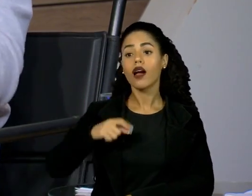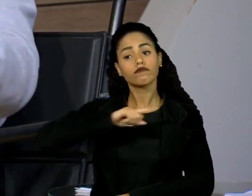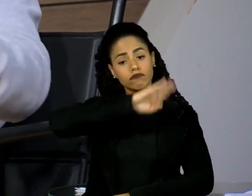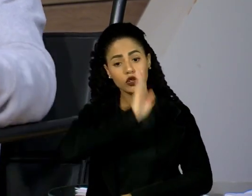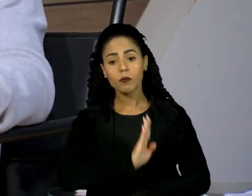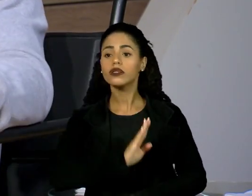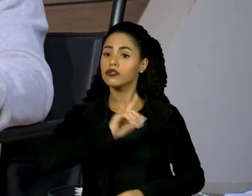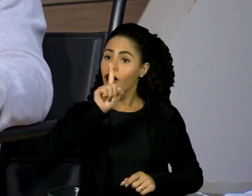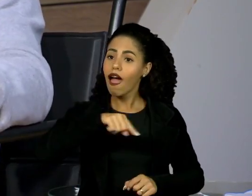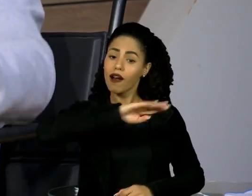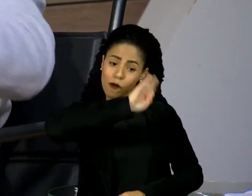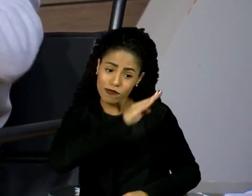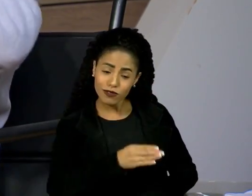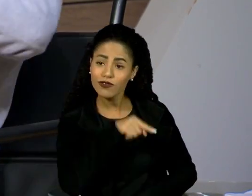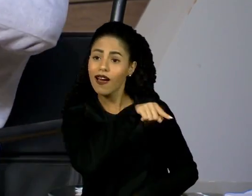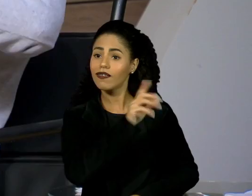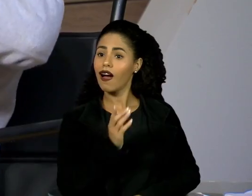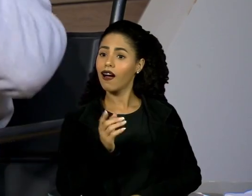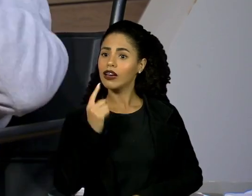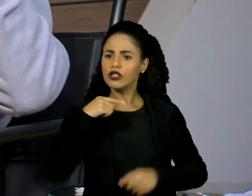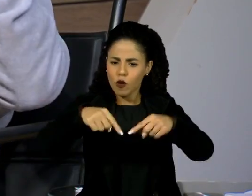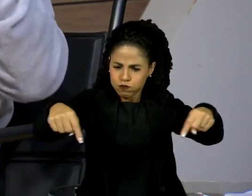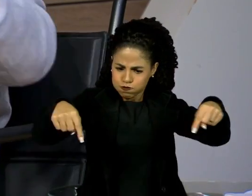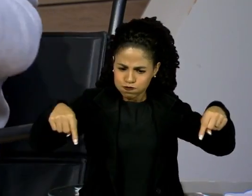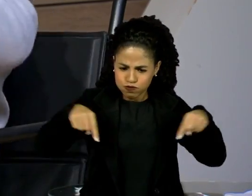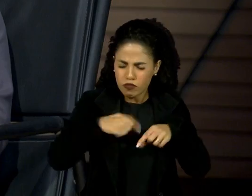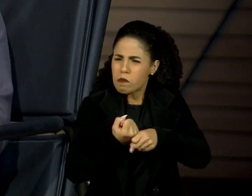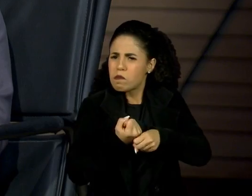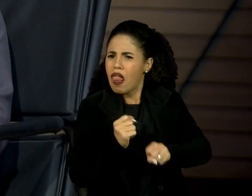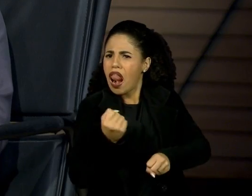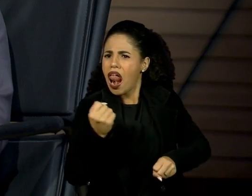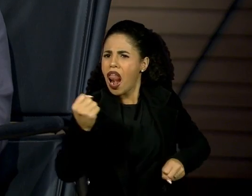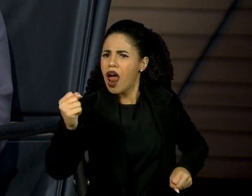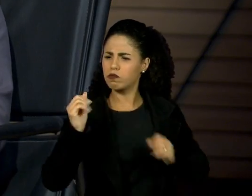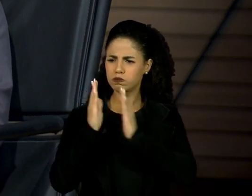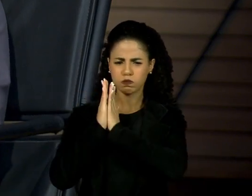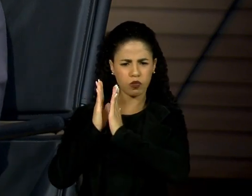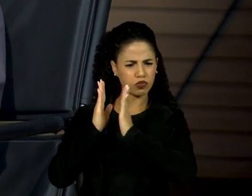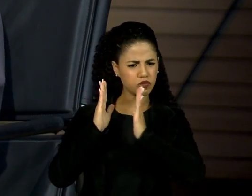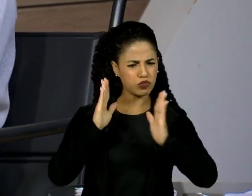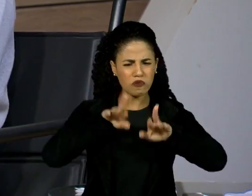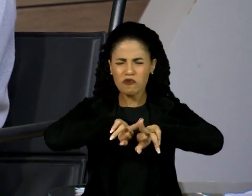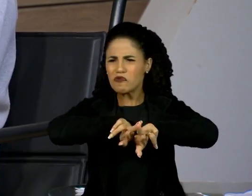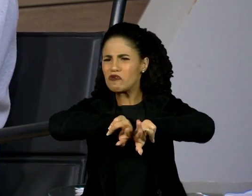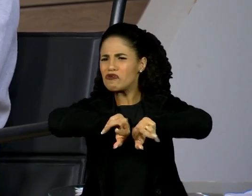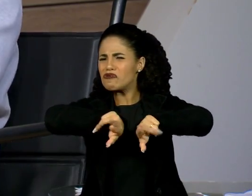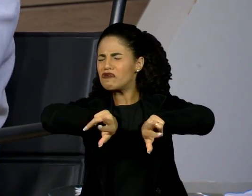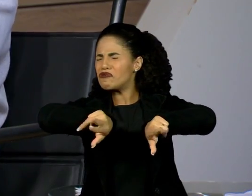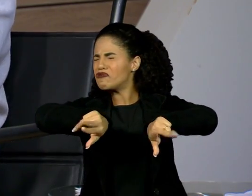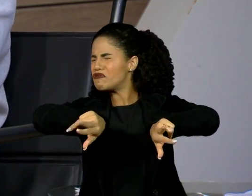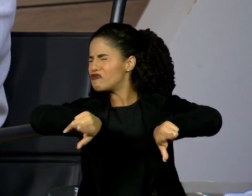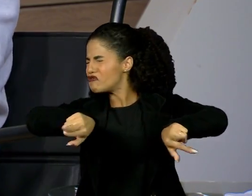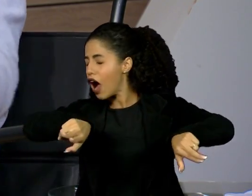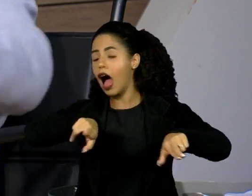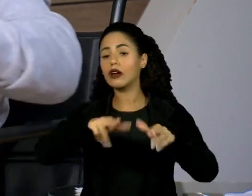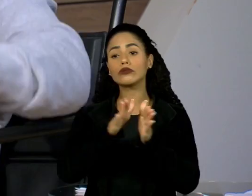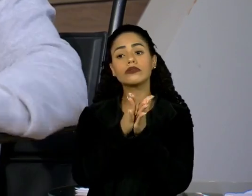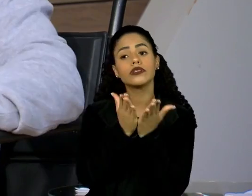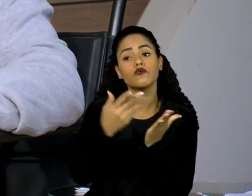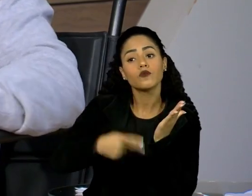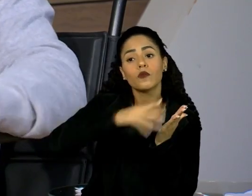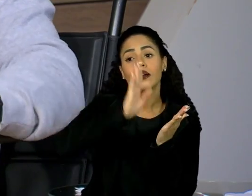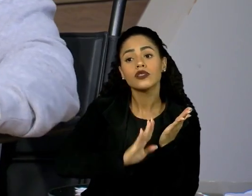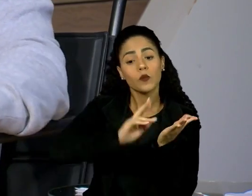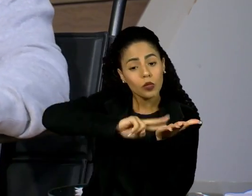país homenageado desse ano. Ele tinha um galpão gigantesco, com uma livraria com vários livros brasileiros traduzidos, e essas informações muitas